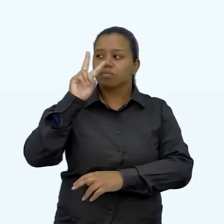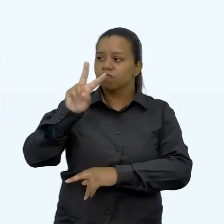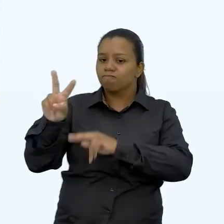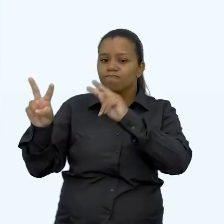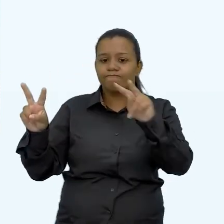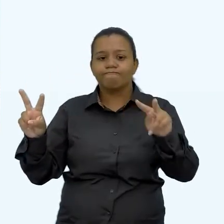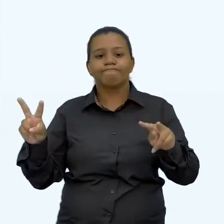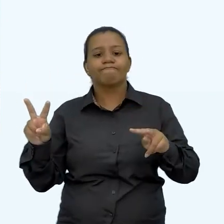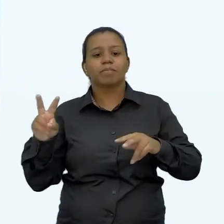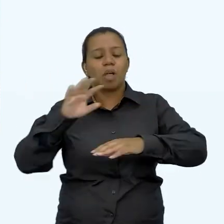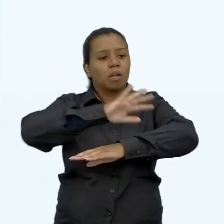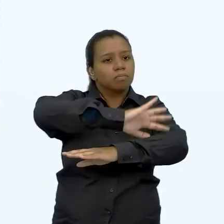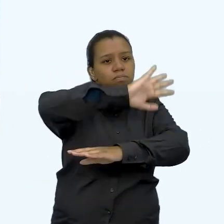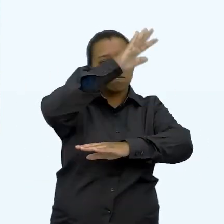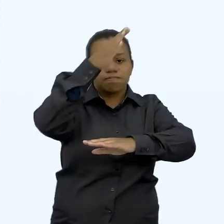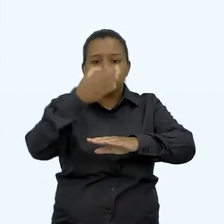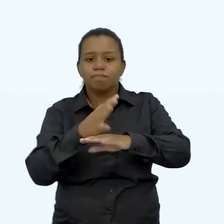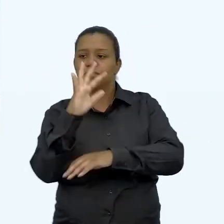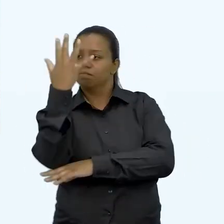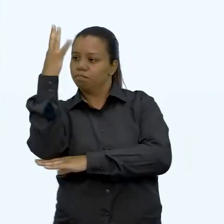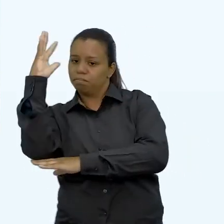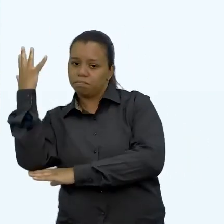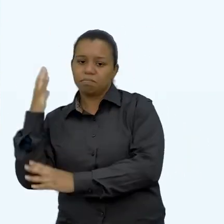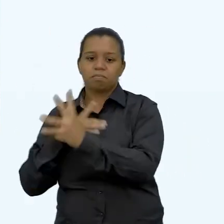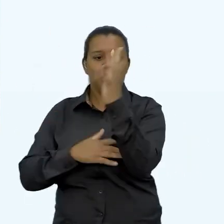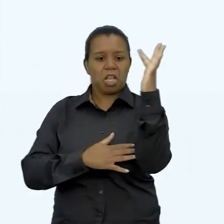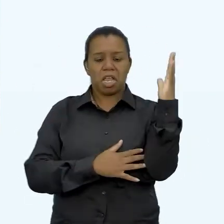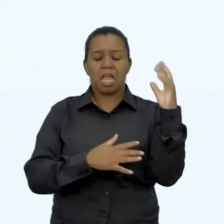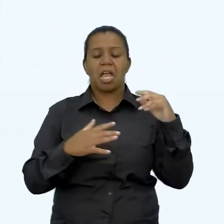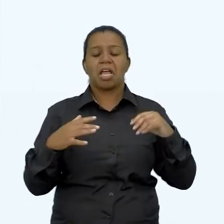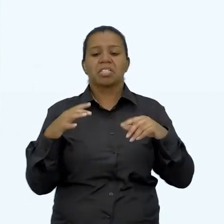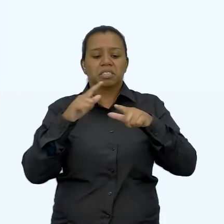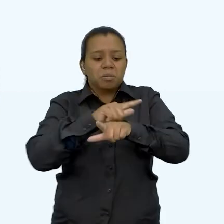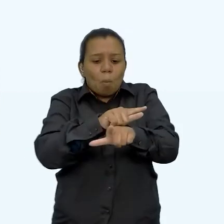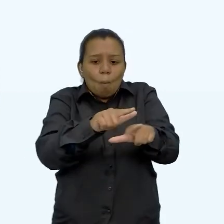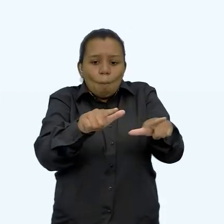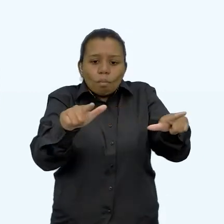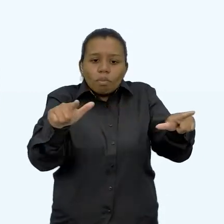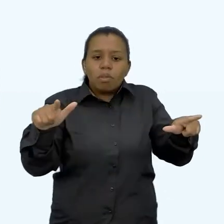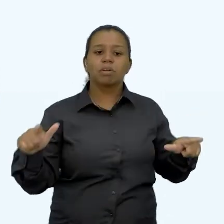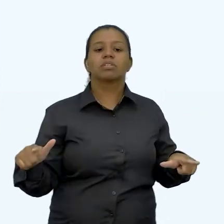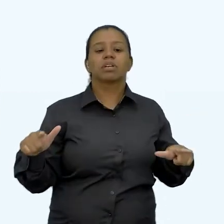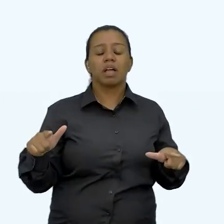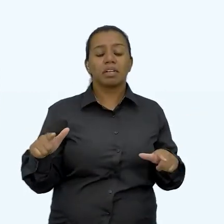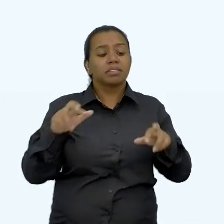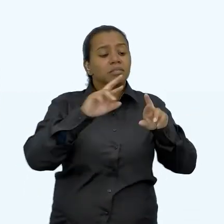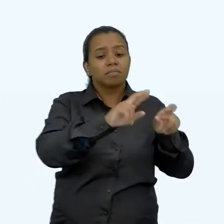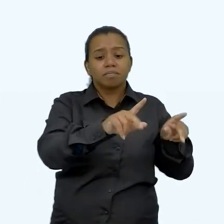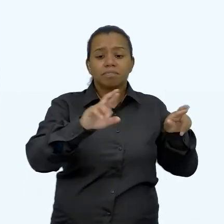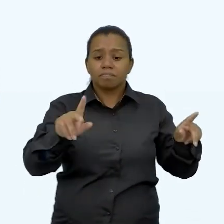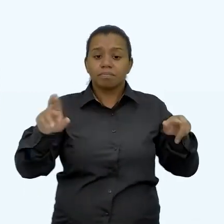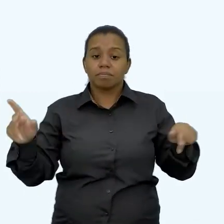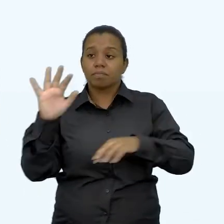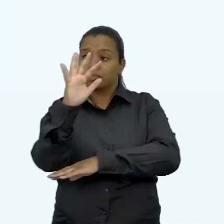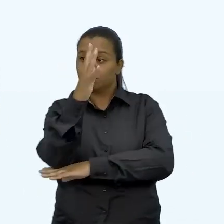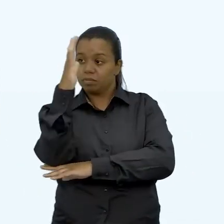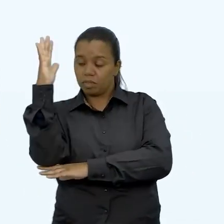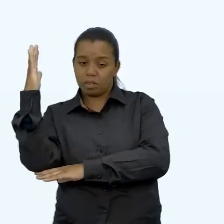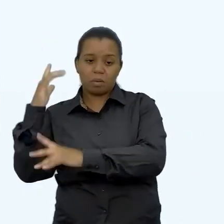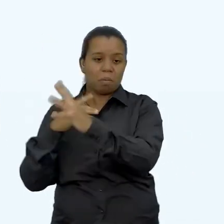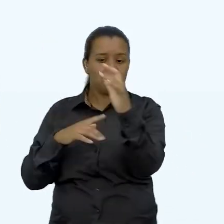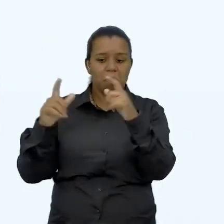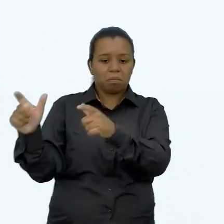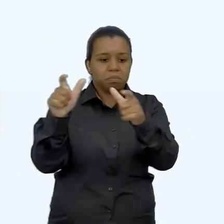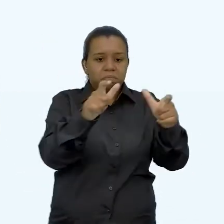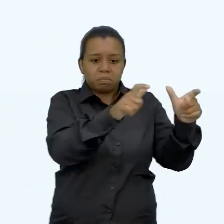como campos, florestas e desertos. Apesar das diferenças entre as paisagens, todas possuem um ponto em comum: